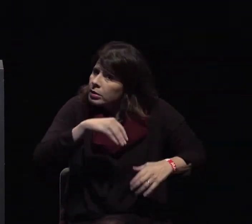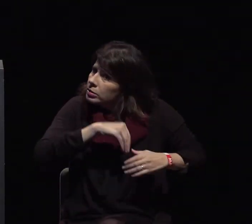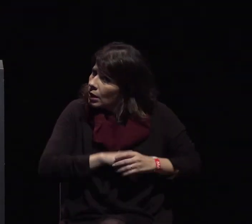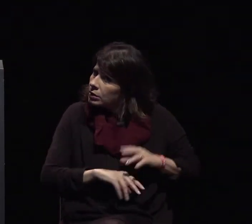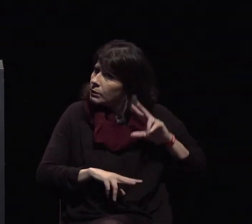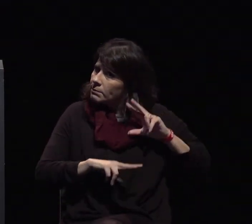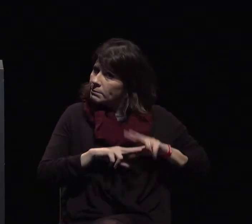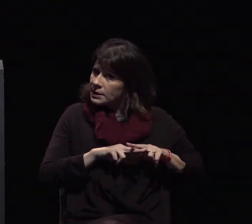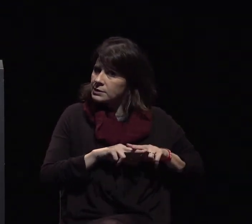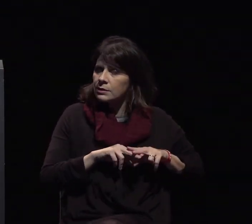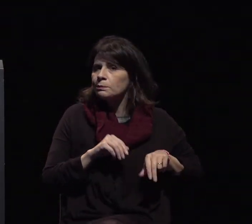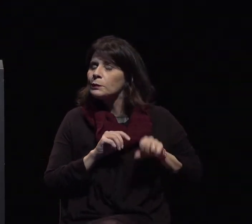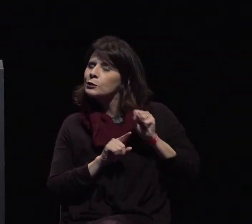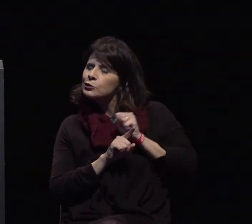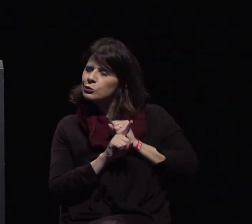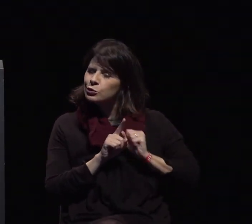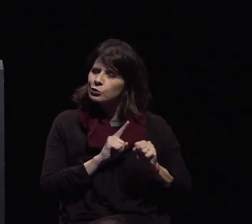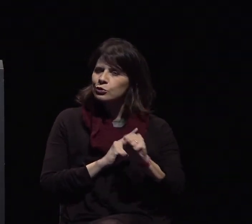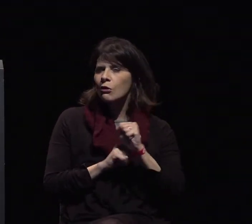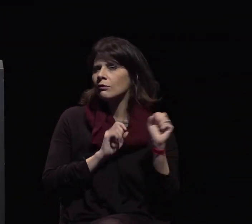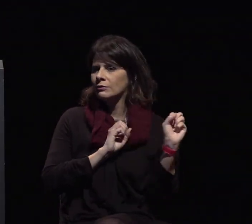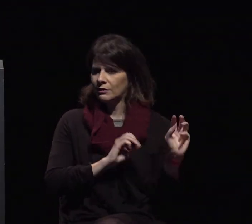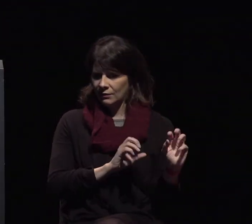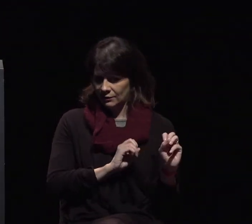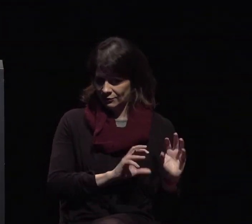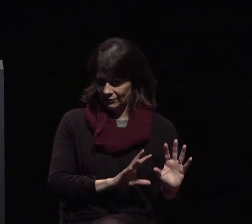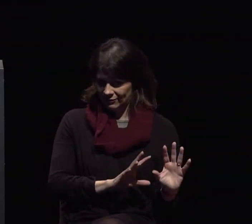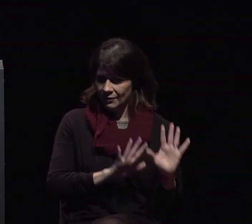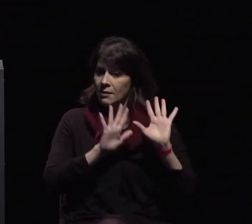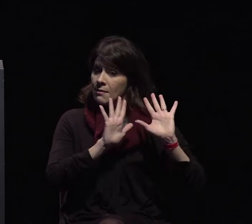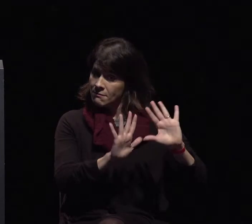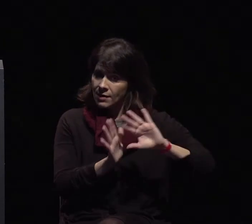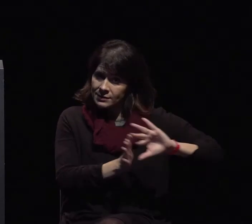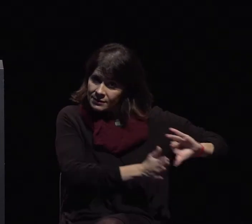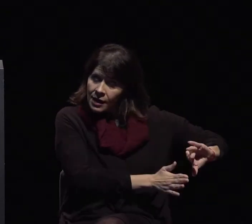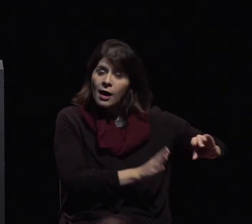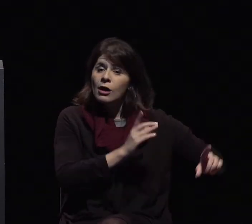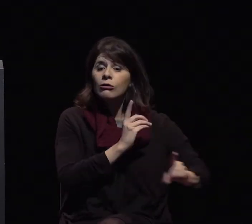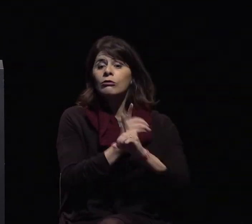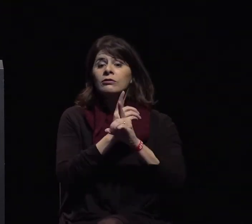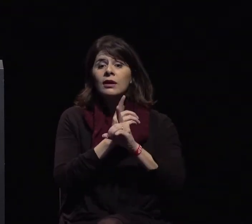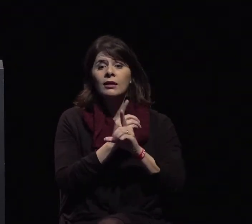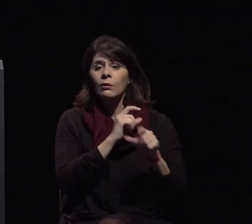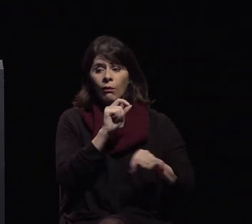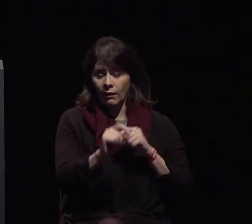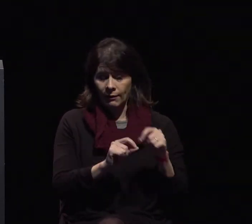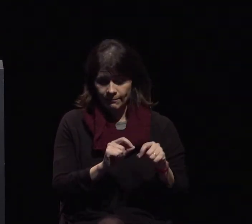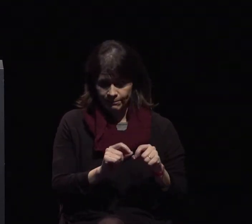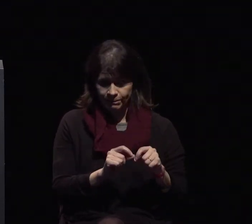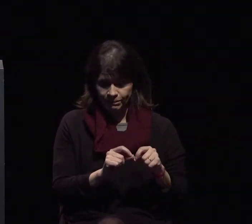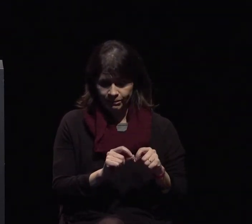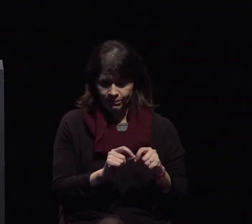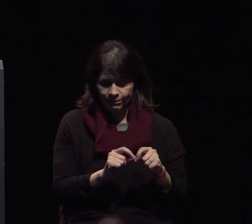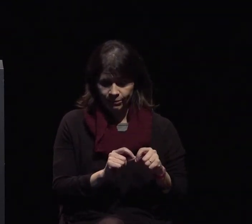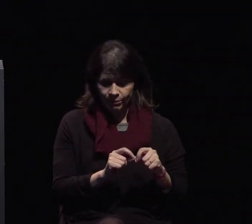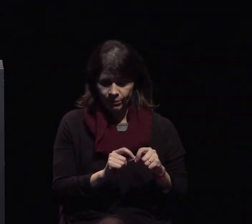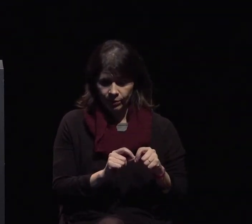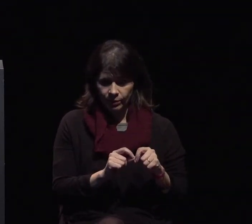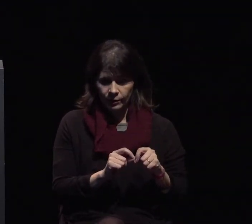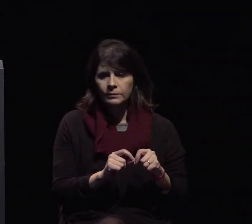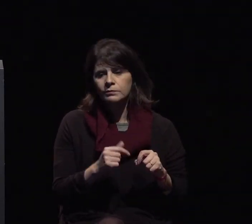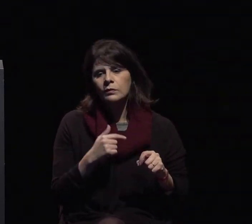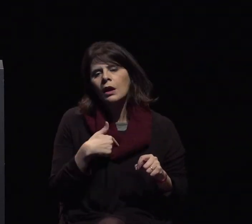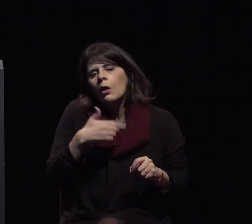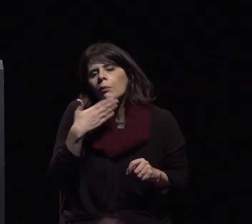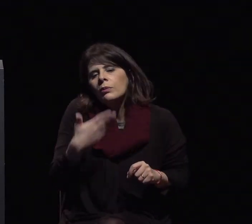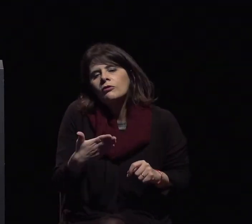as suas próprias histórias. Um dos desafios que eu propus para uma turma foi que eles me contassem qual era o bairro em